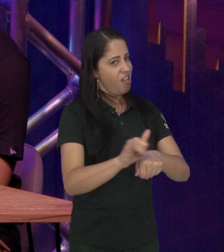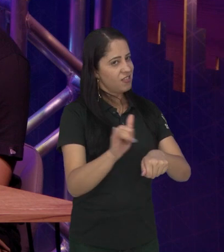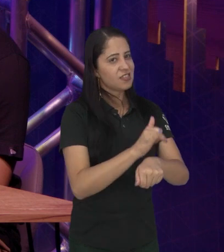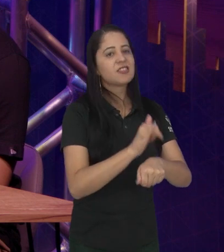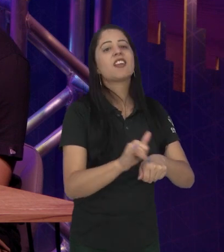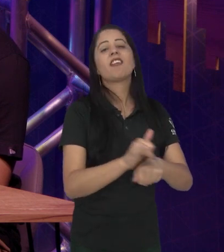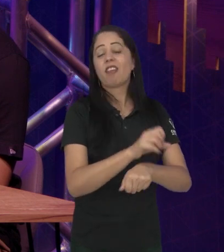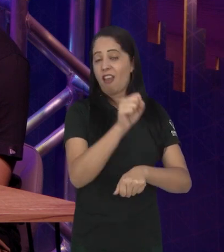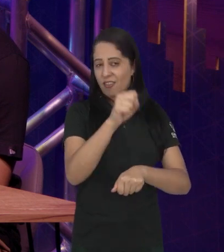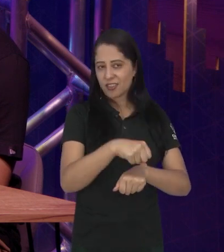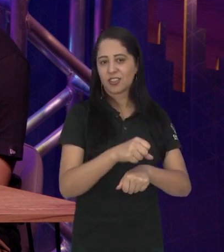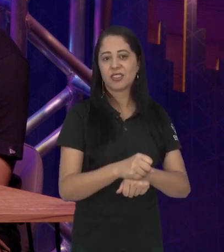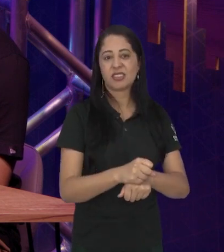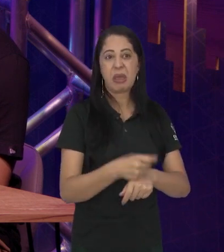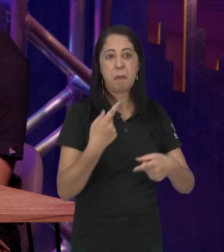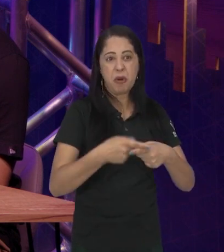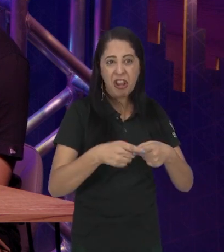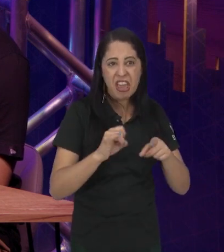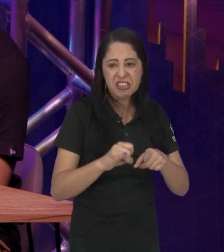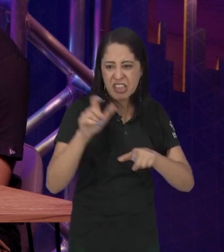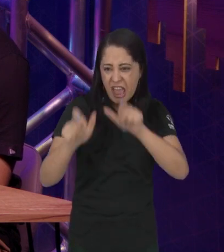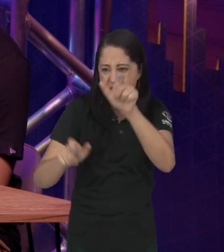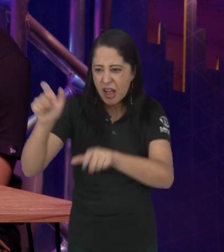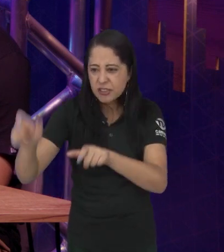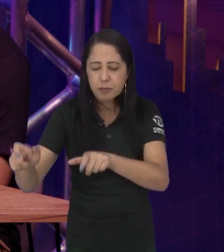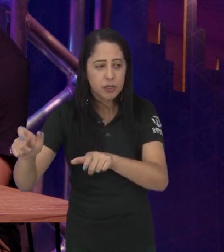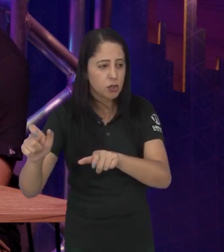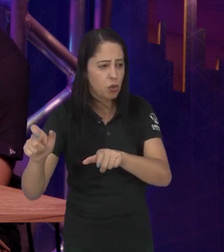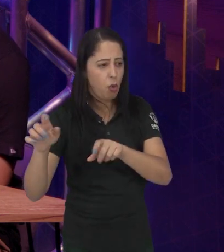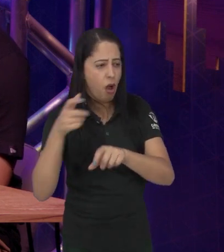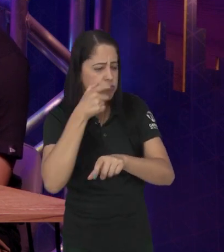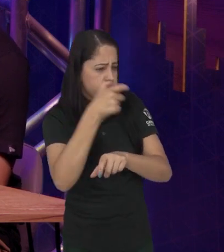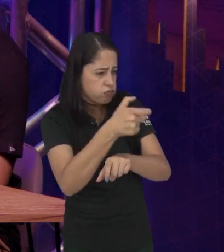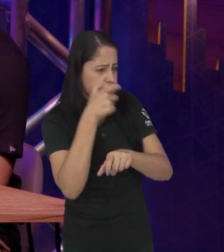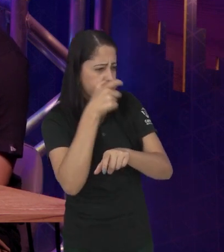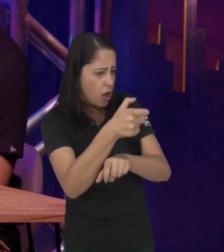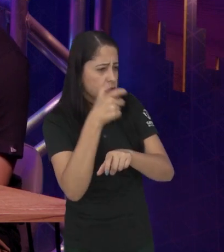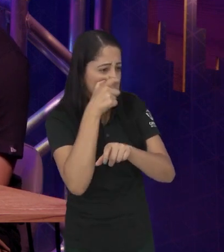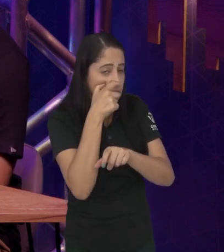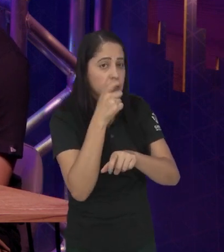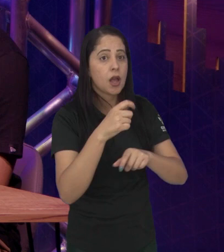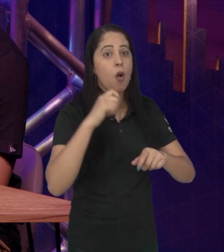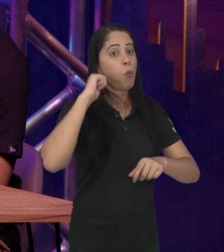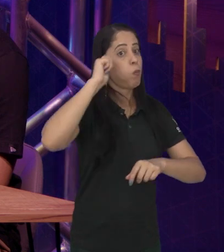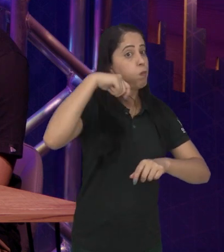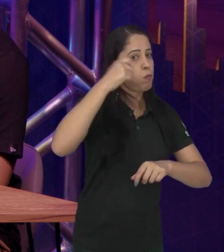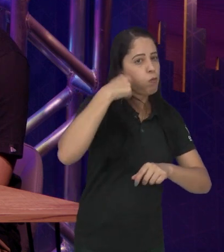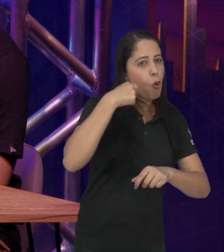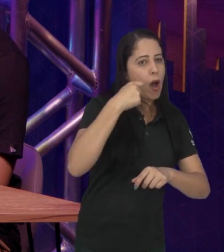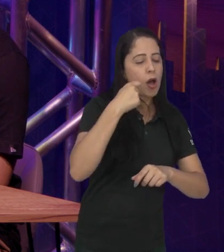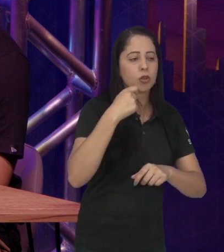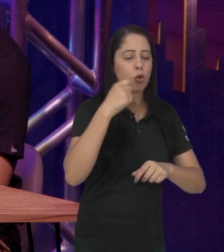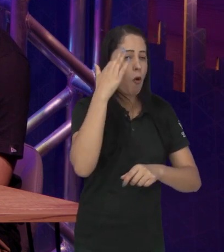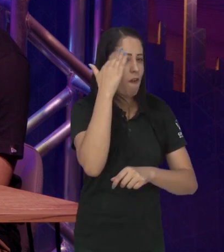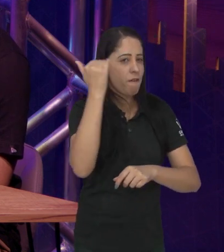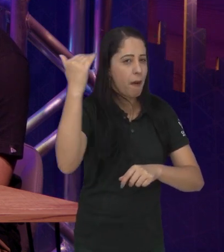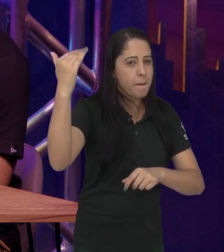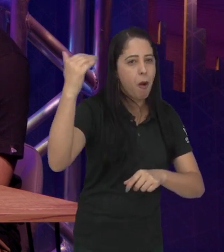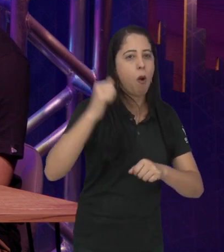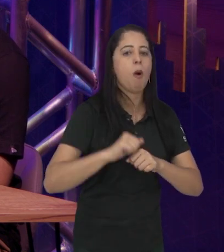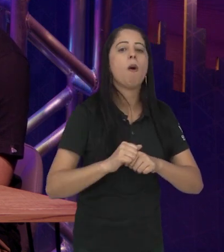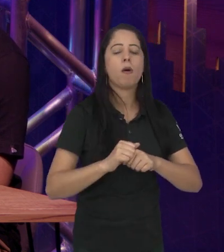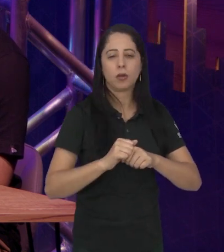E para ficarem famosos, né? Porque se o filme ele for bem assistido, se os atores eles forem destaques, né, virarem